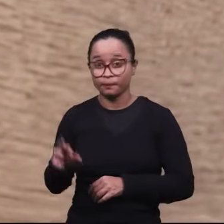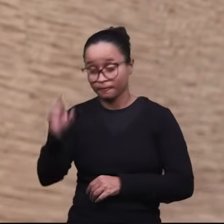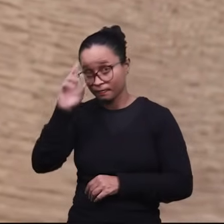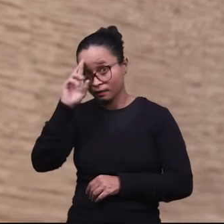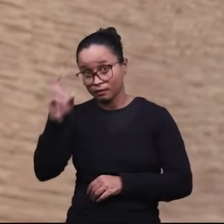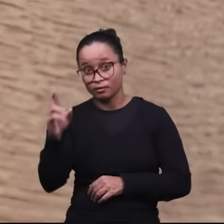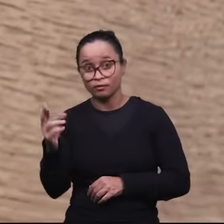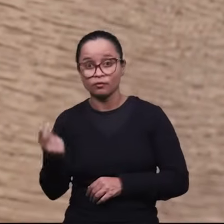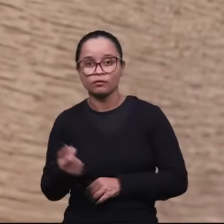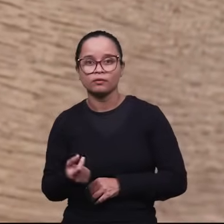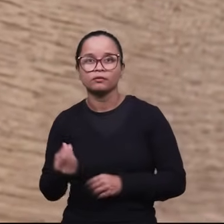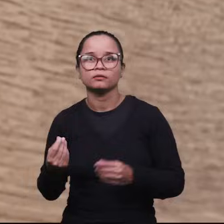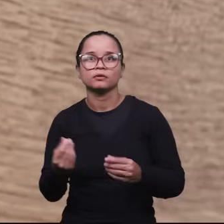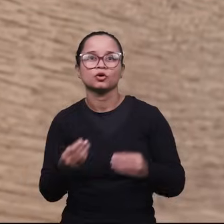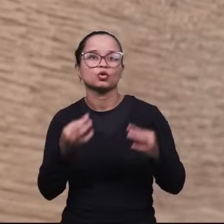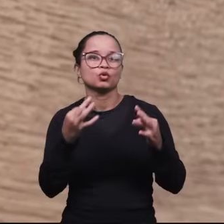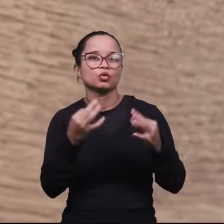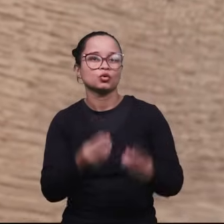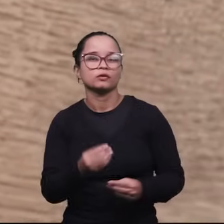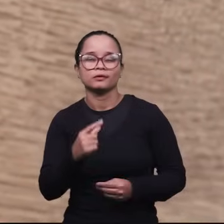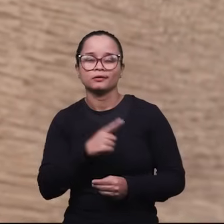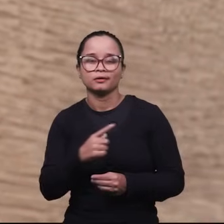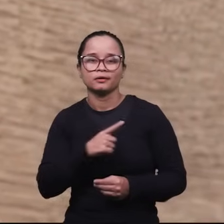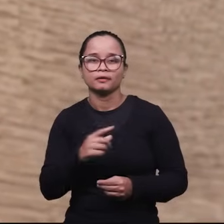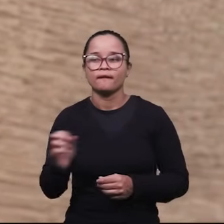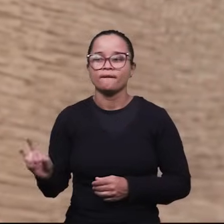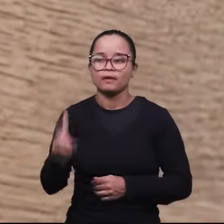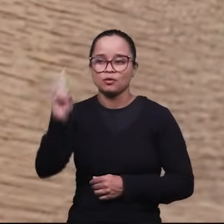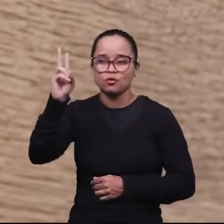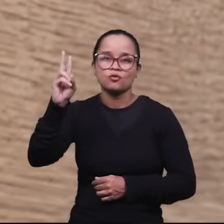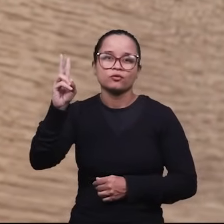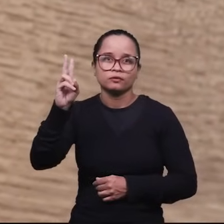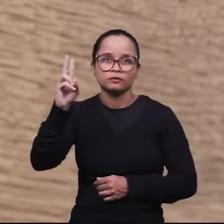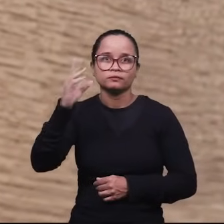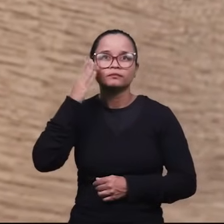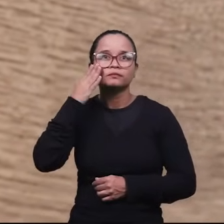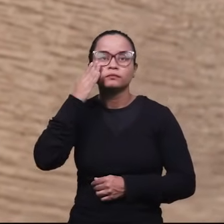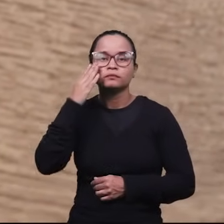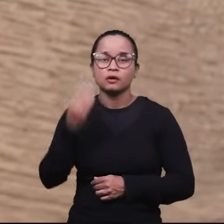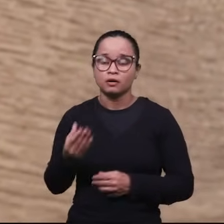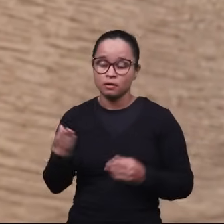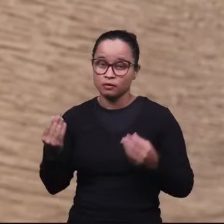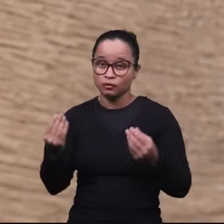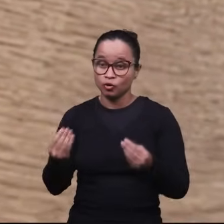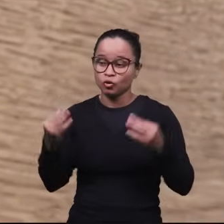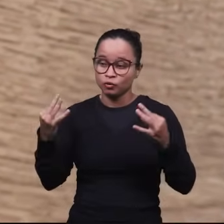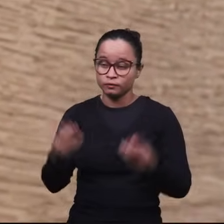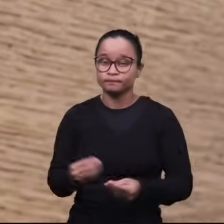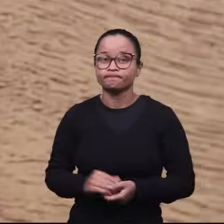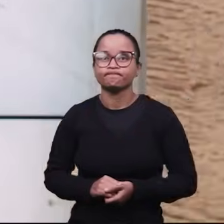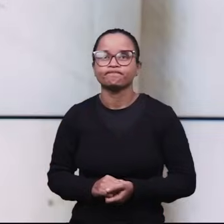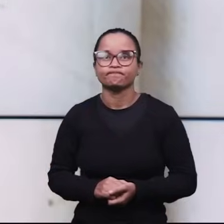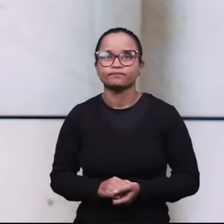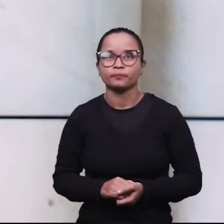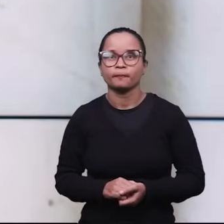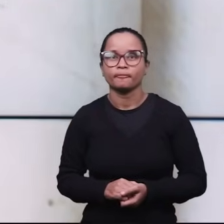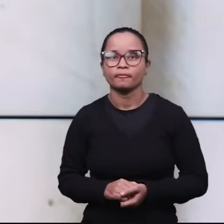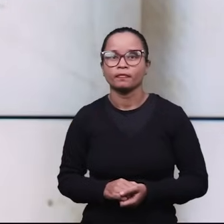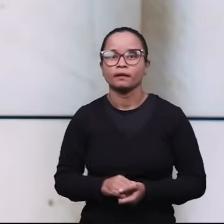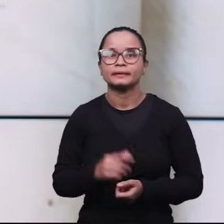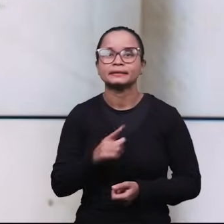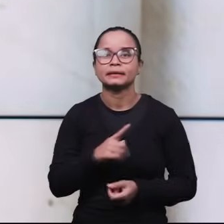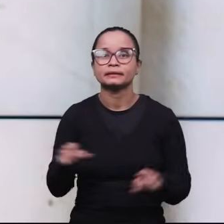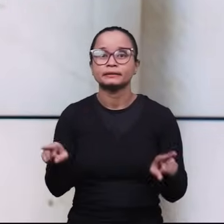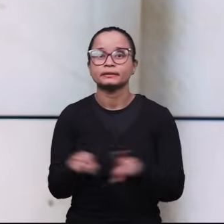que ela depositou tudo que ela tinha, valorizou ali a oferta dela. Temos também aí o